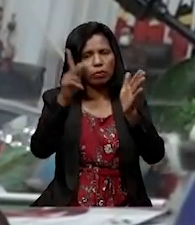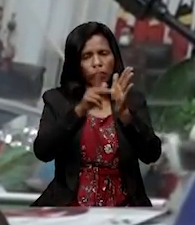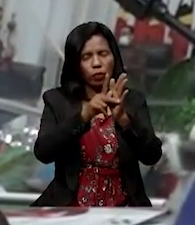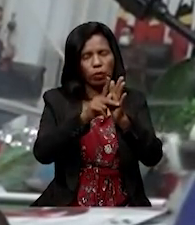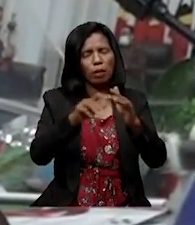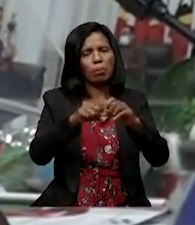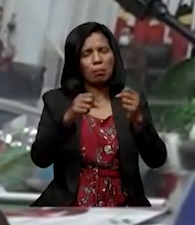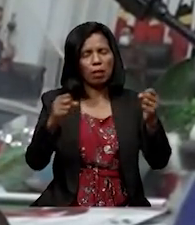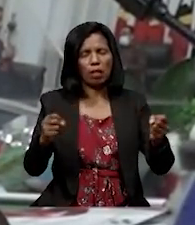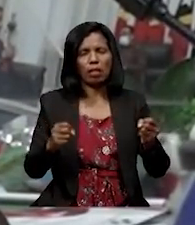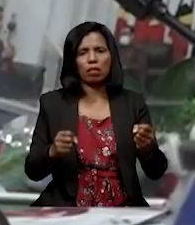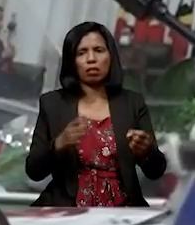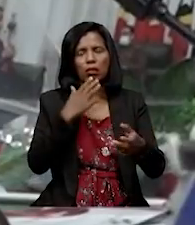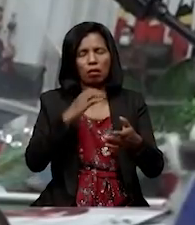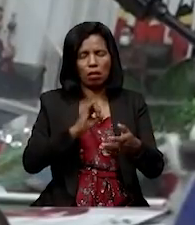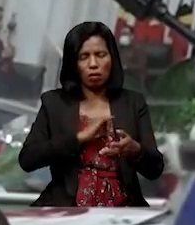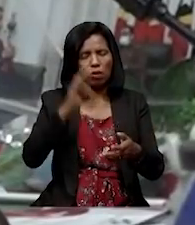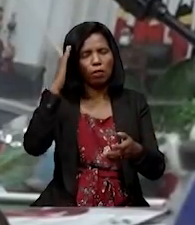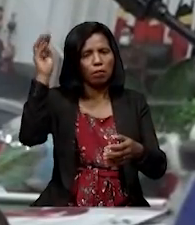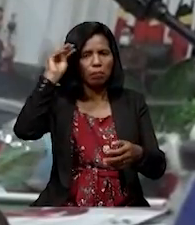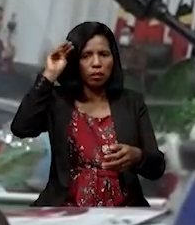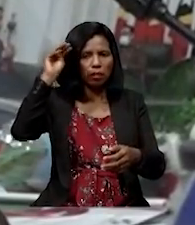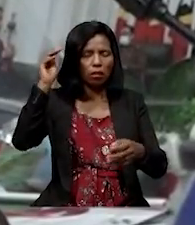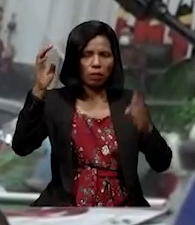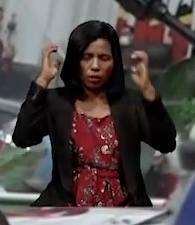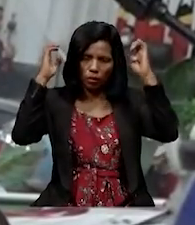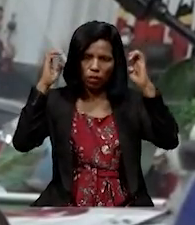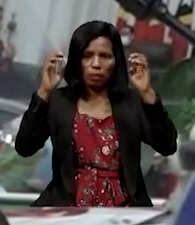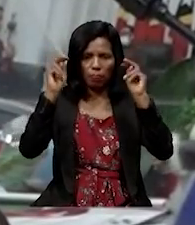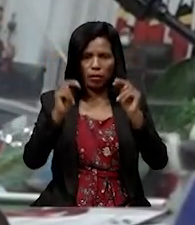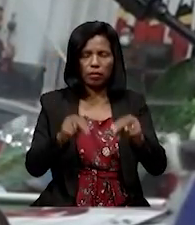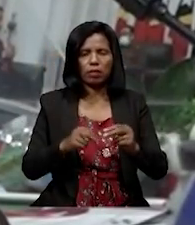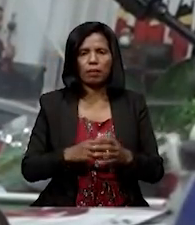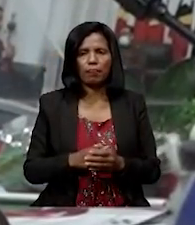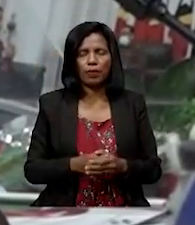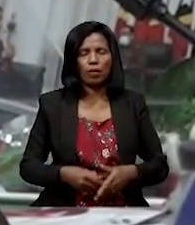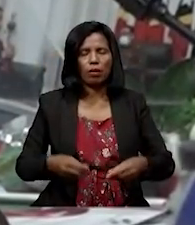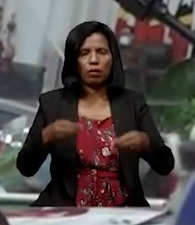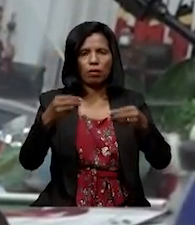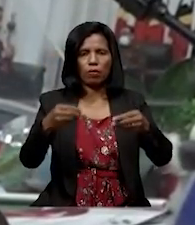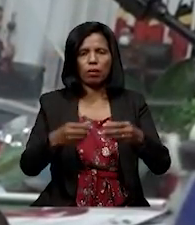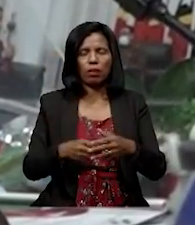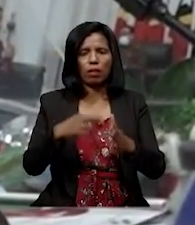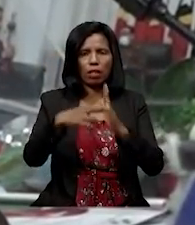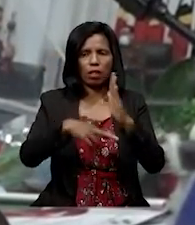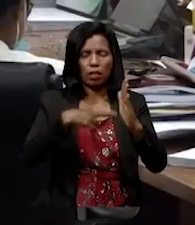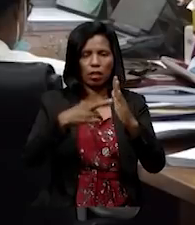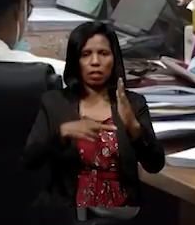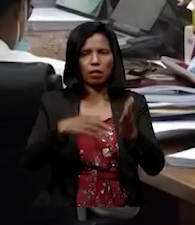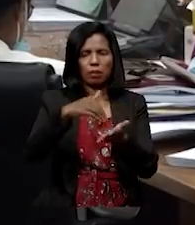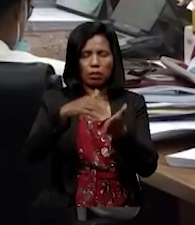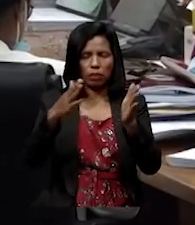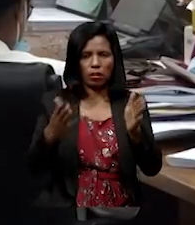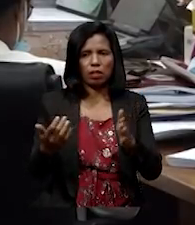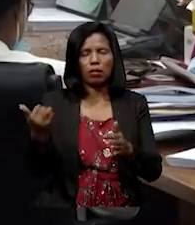ho ministério educação precisa identificar no fo medidas rigorosas para estudantes